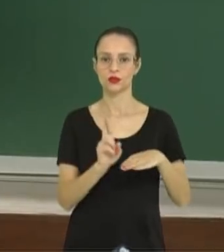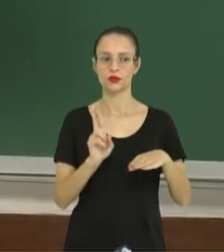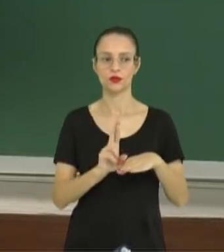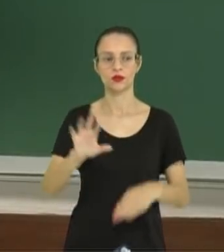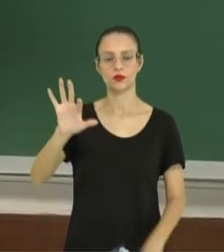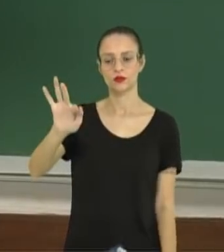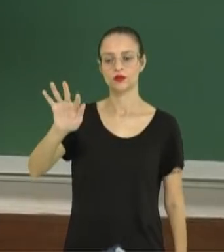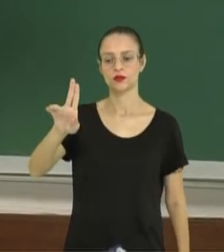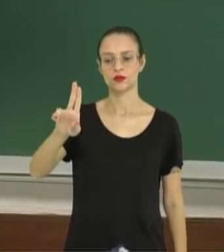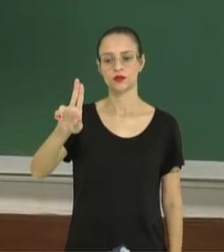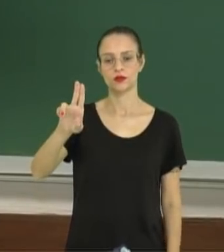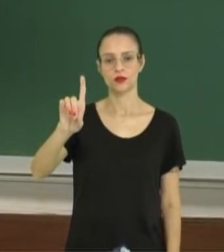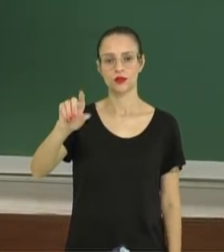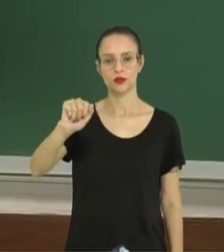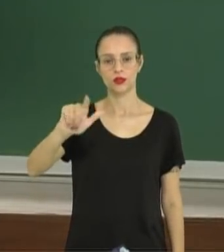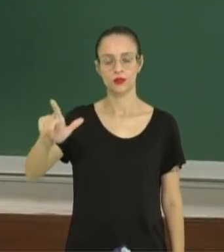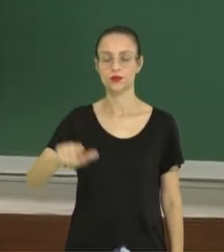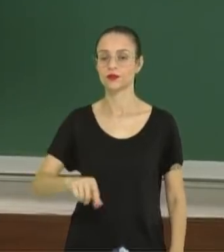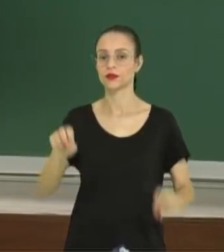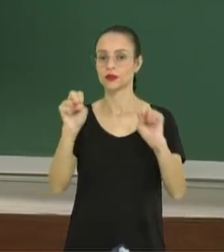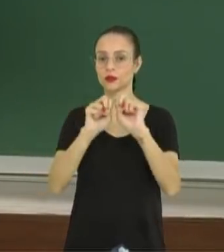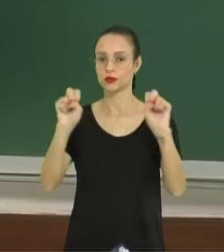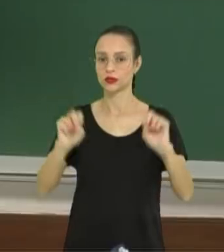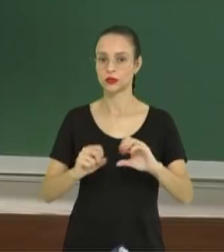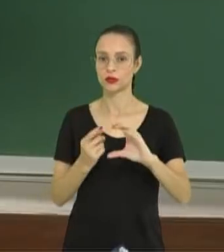feudal. O sistema capitalista